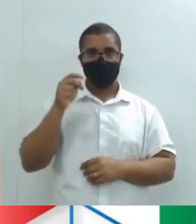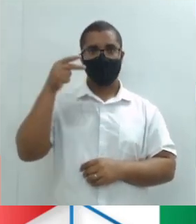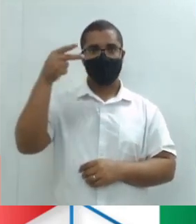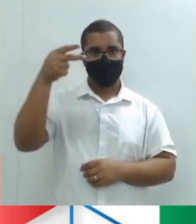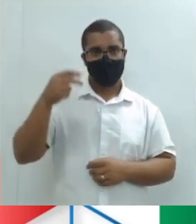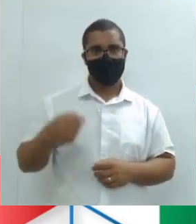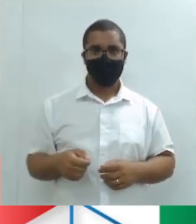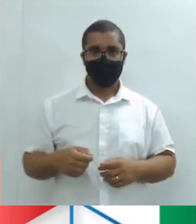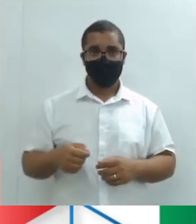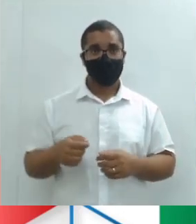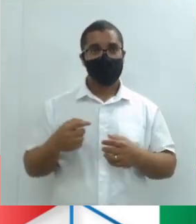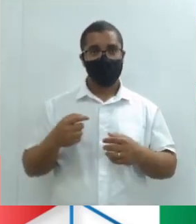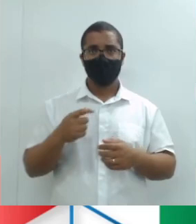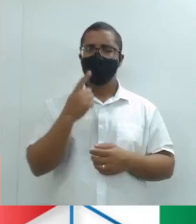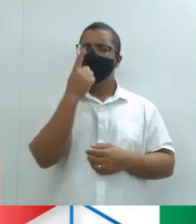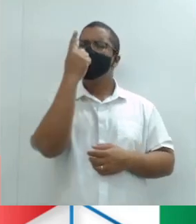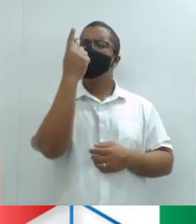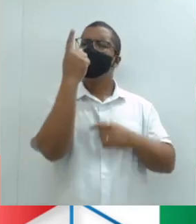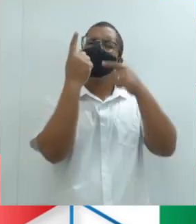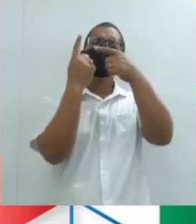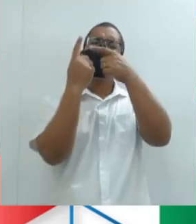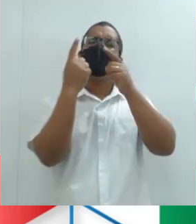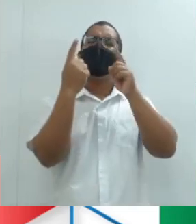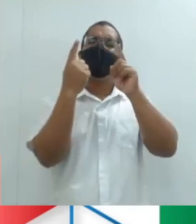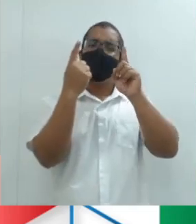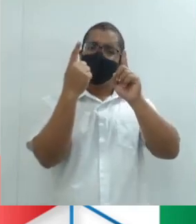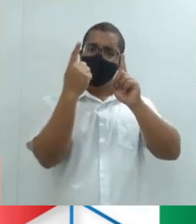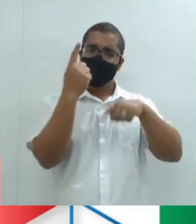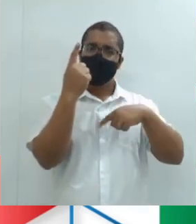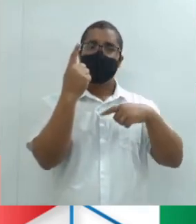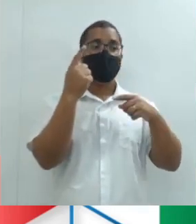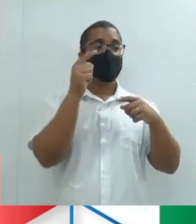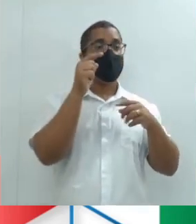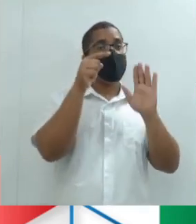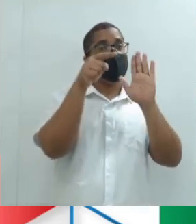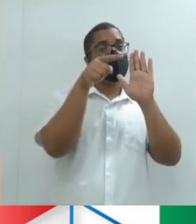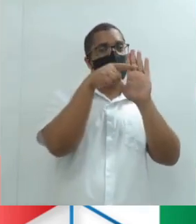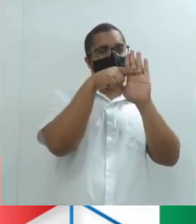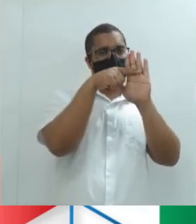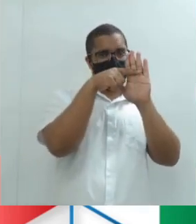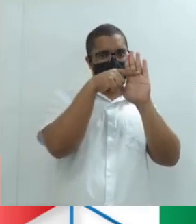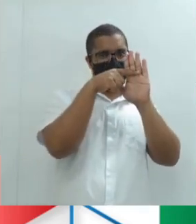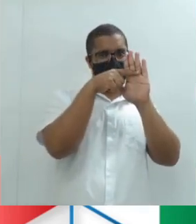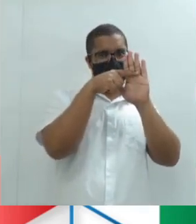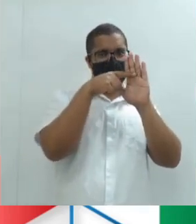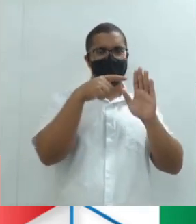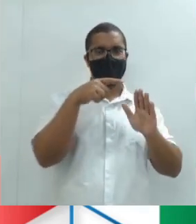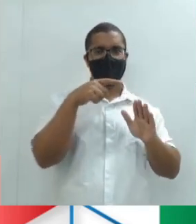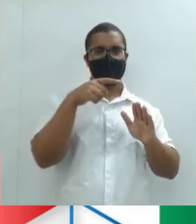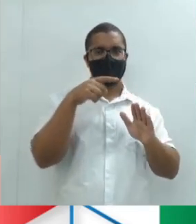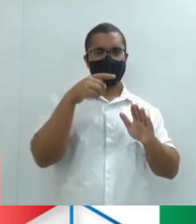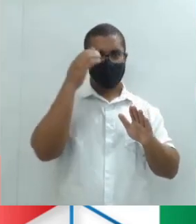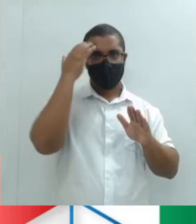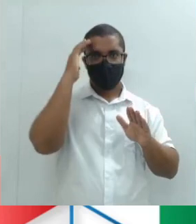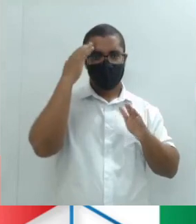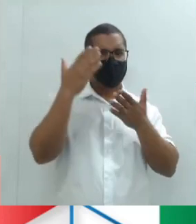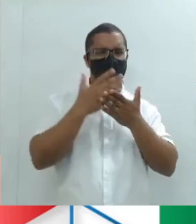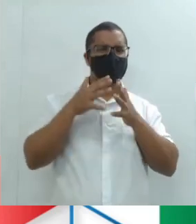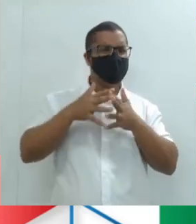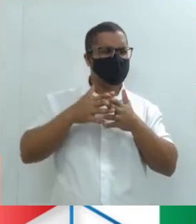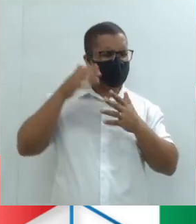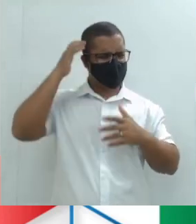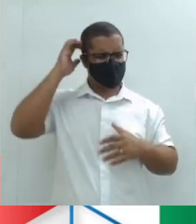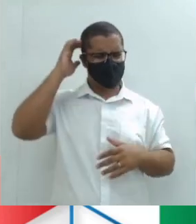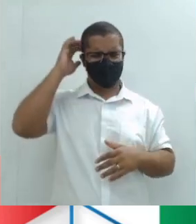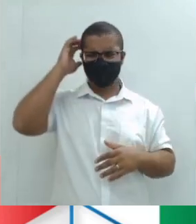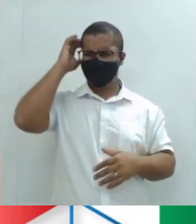elevado a 2. Esse 1 é essa representação do sinal negativo, não confunde. Muitos dos alunos têm a maior dúvida por causa